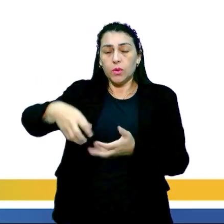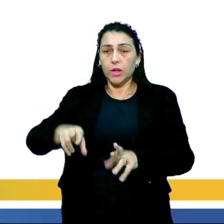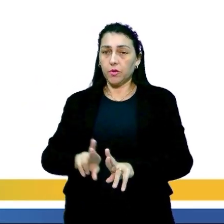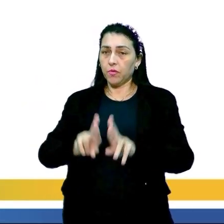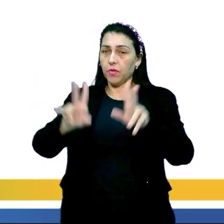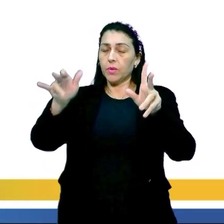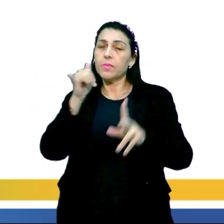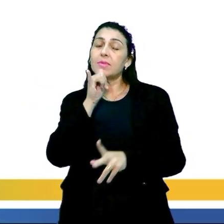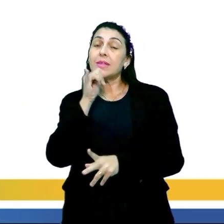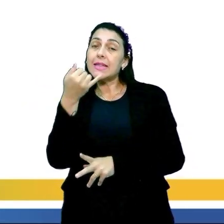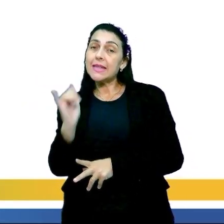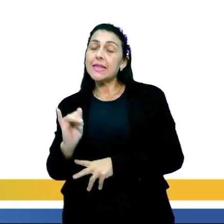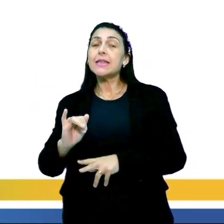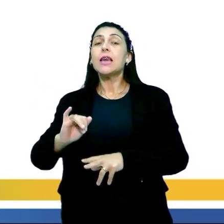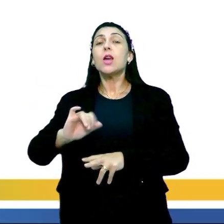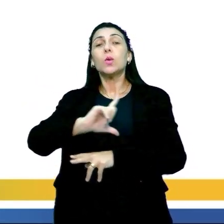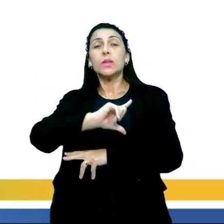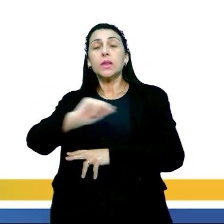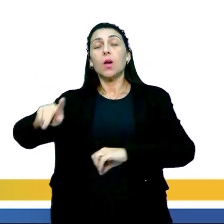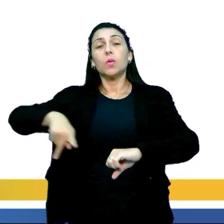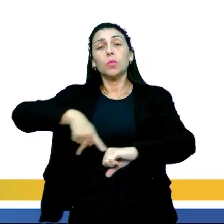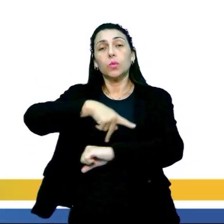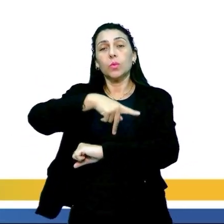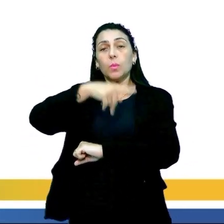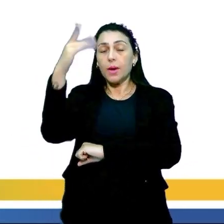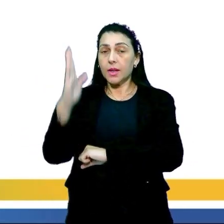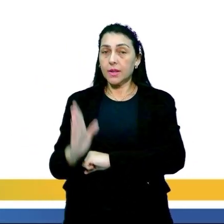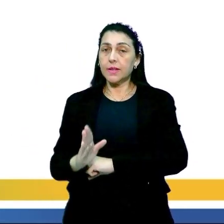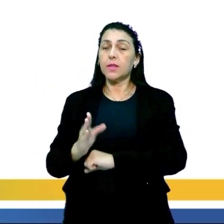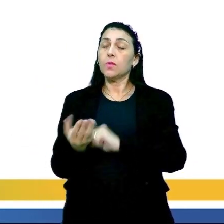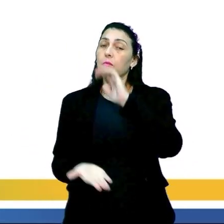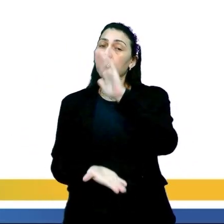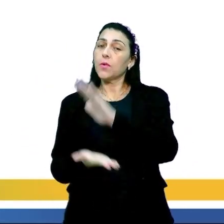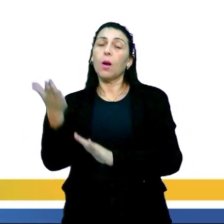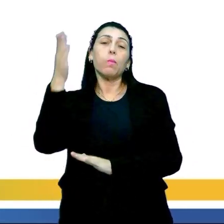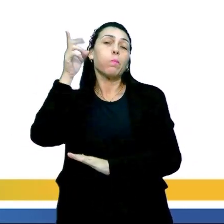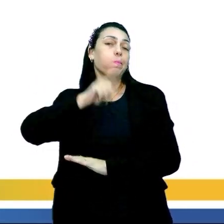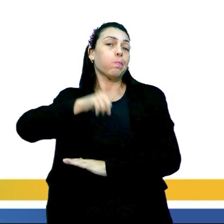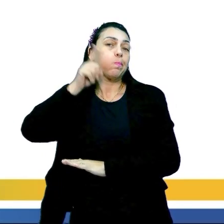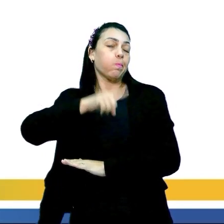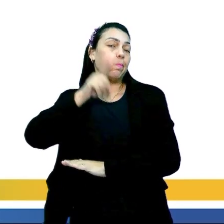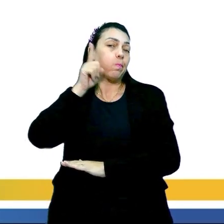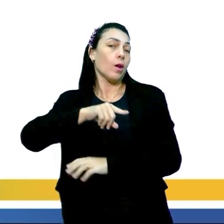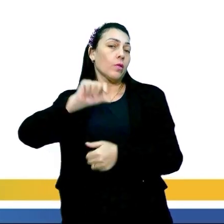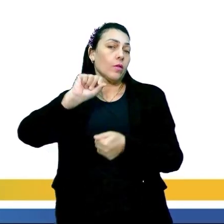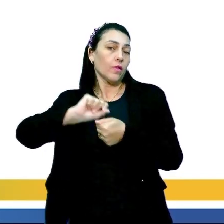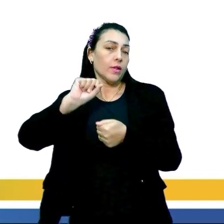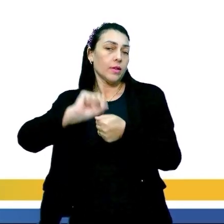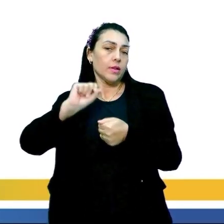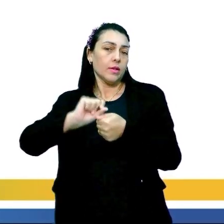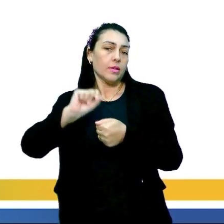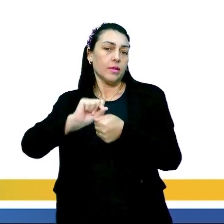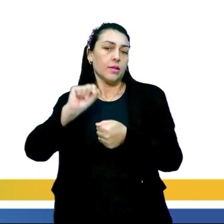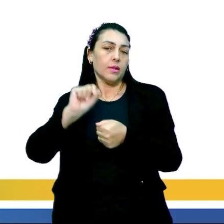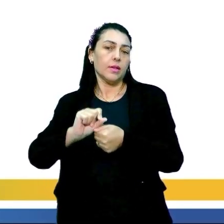exemplo, se eu saio do Brasil e viajo para os Estados Unidos, eu estou fazendo uma